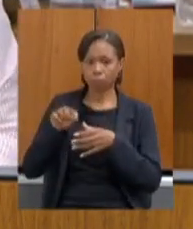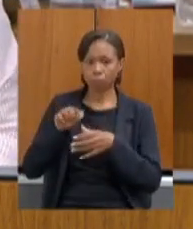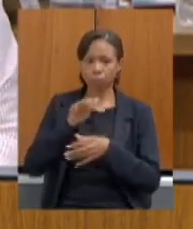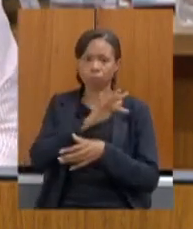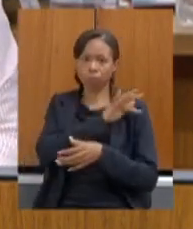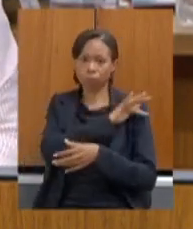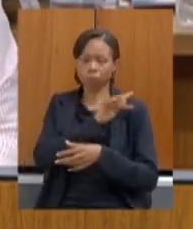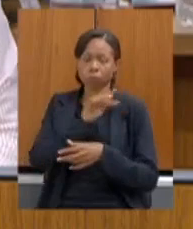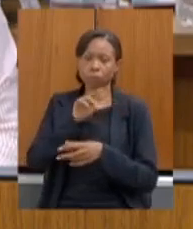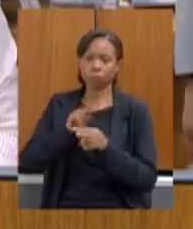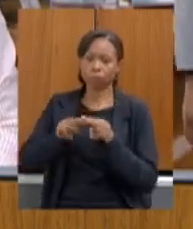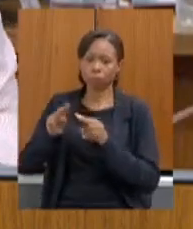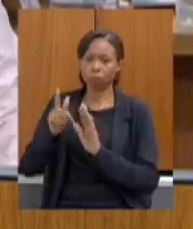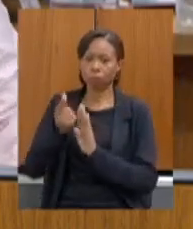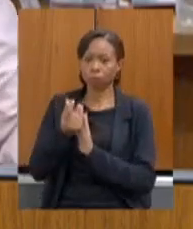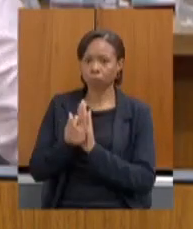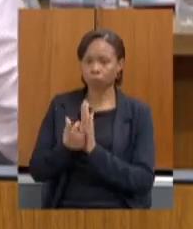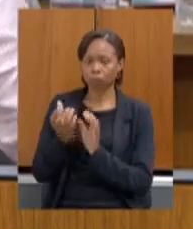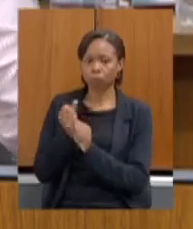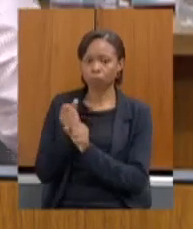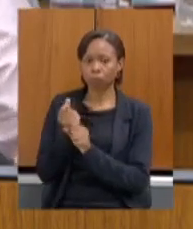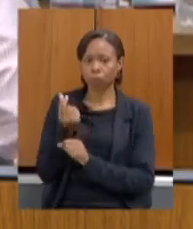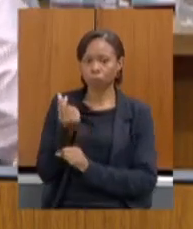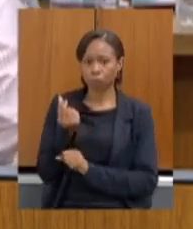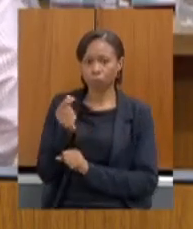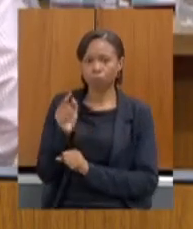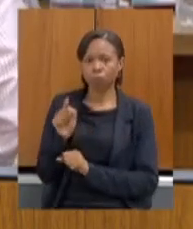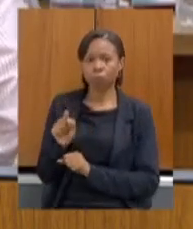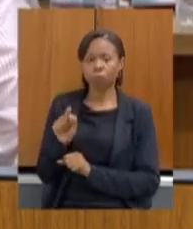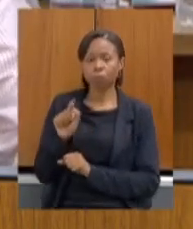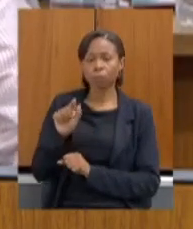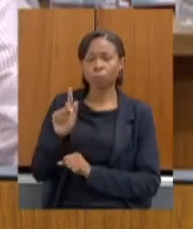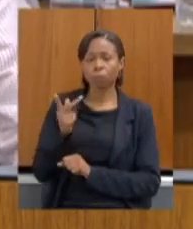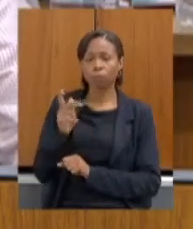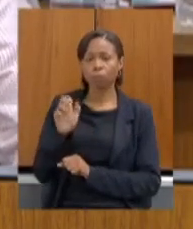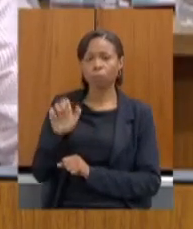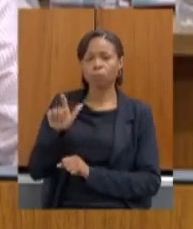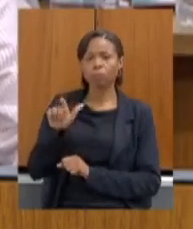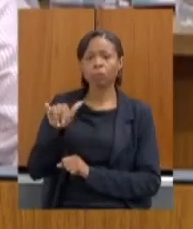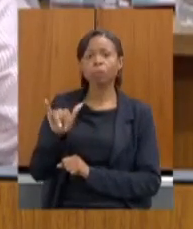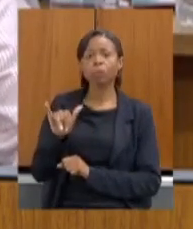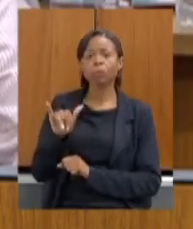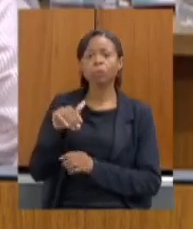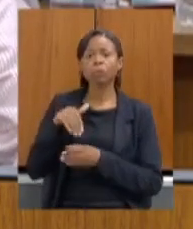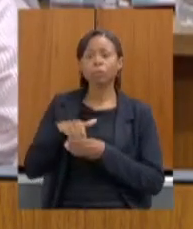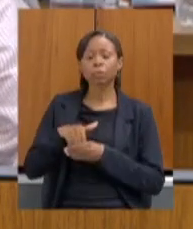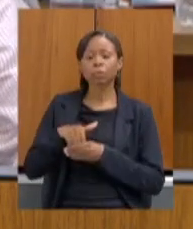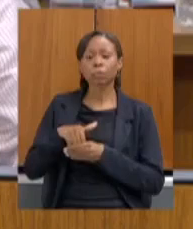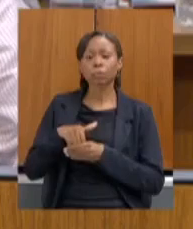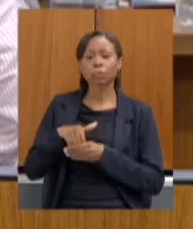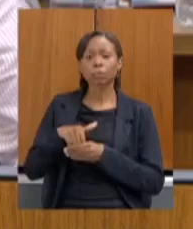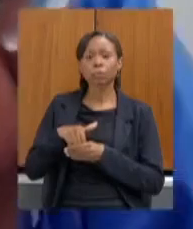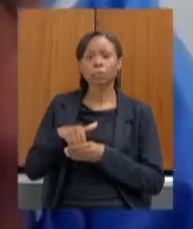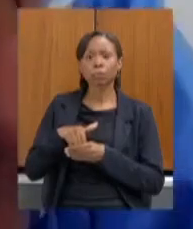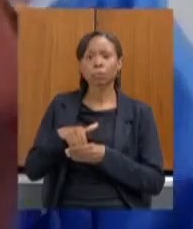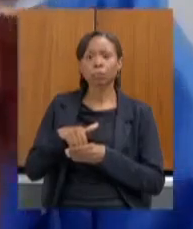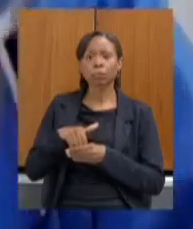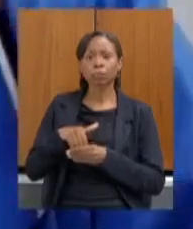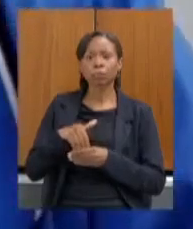financeira e orçamentária. Como voto o deputado Elita Arquínio. Os requerimentos